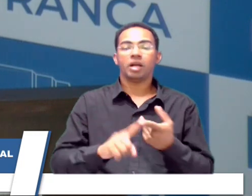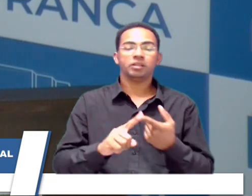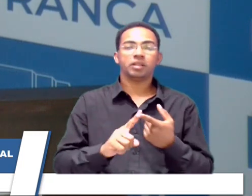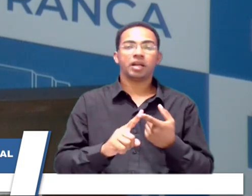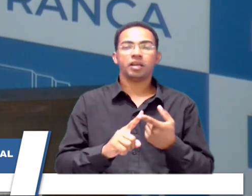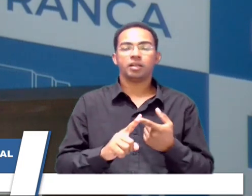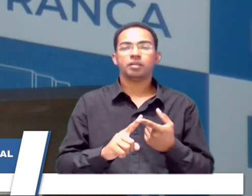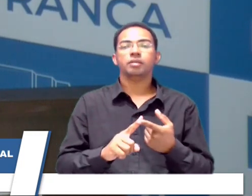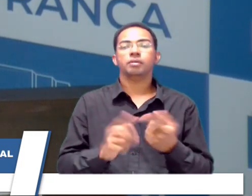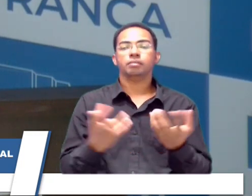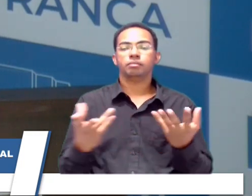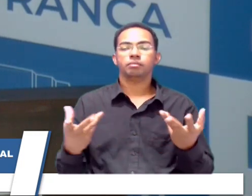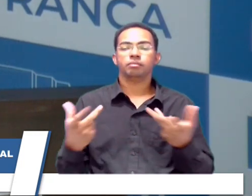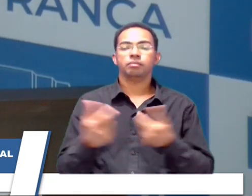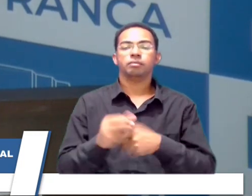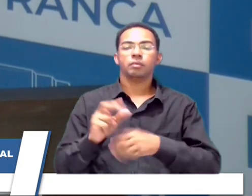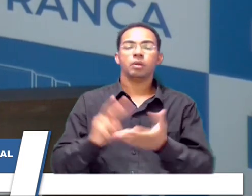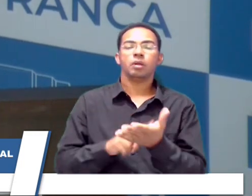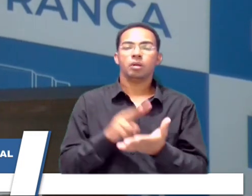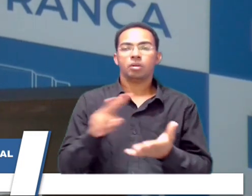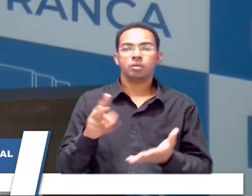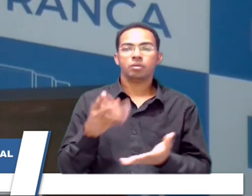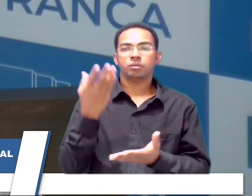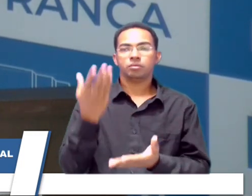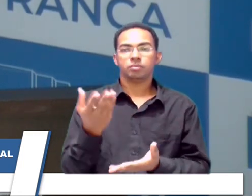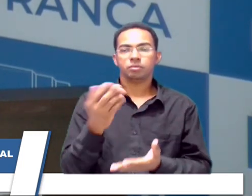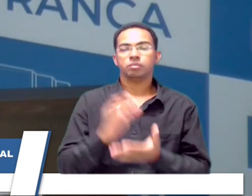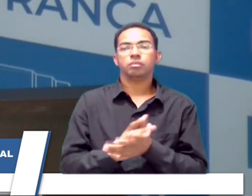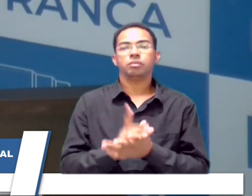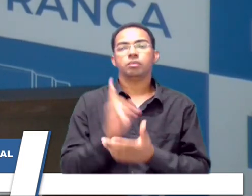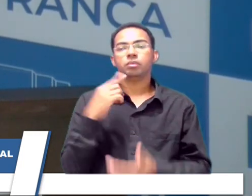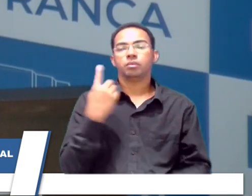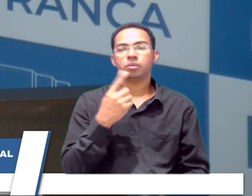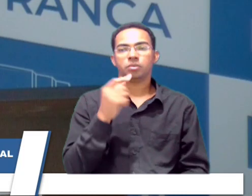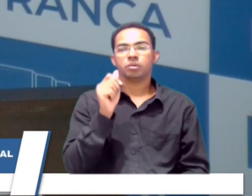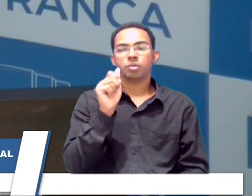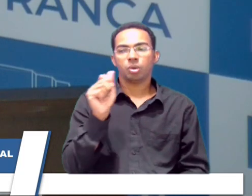benefícios, né, trazer tantos benefícios aí para a nossa sociedade.